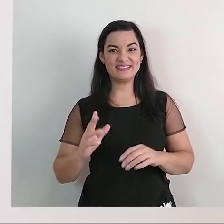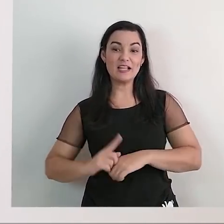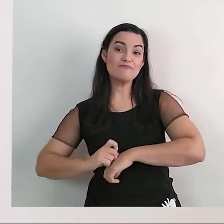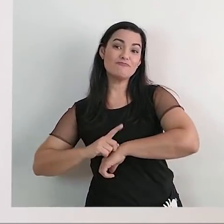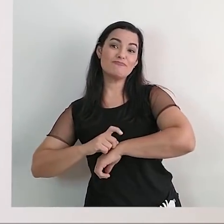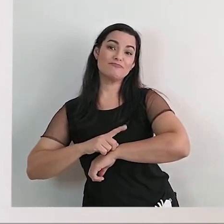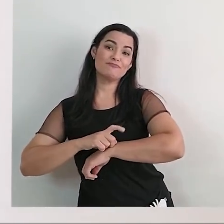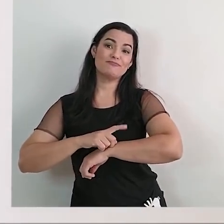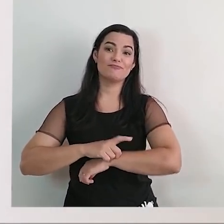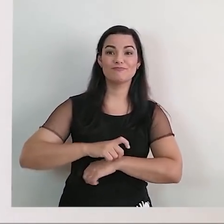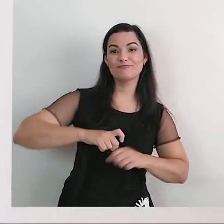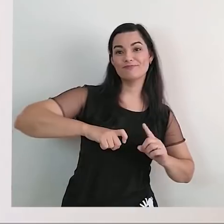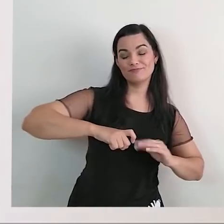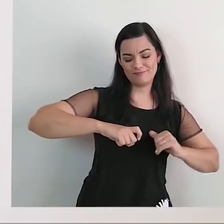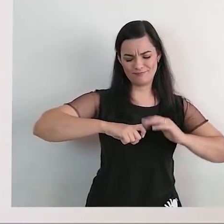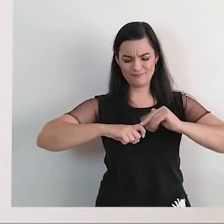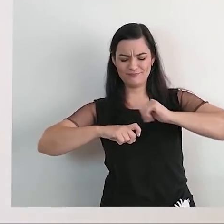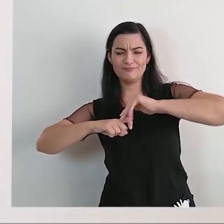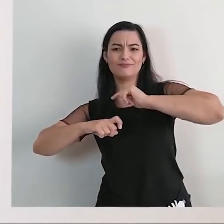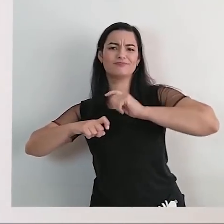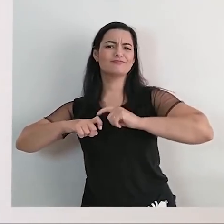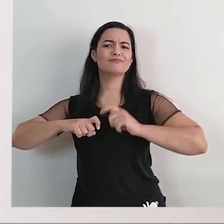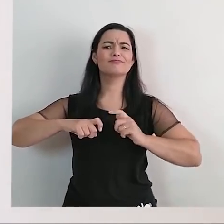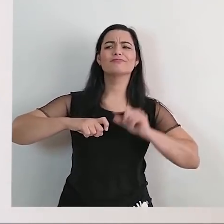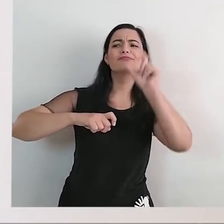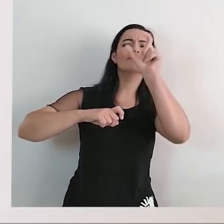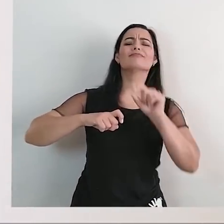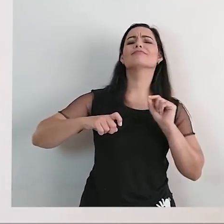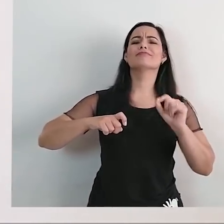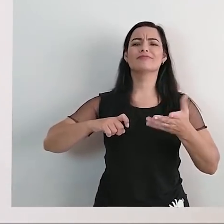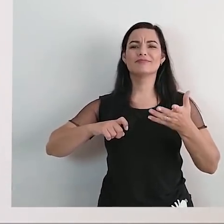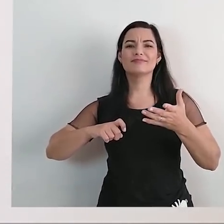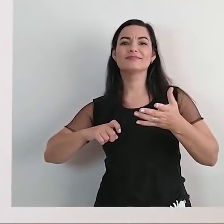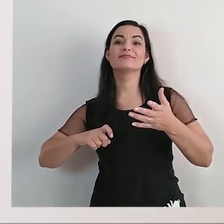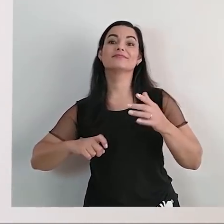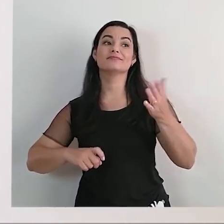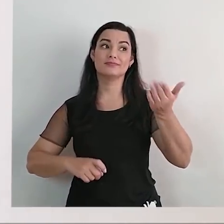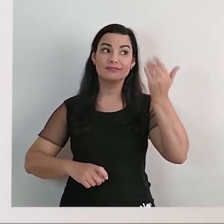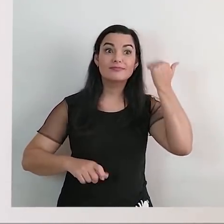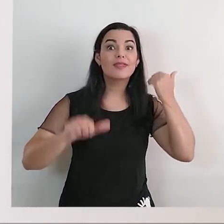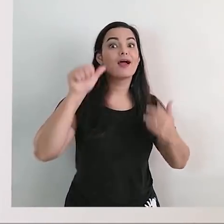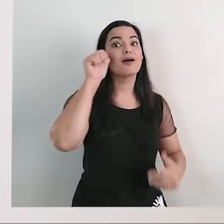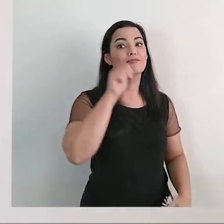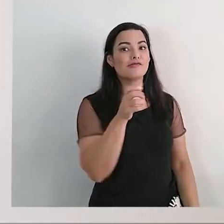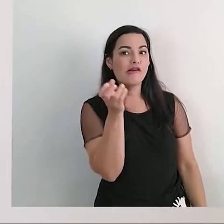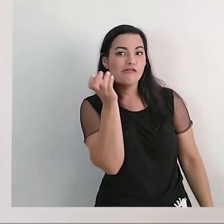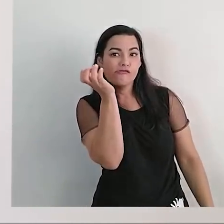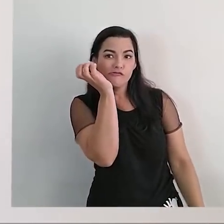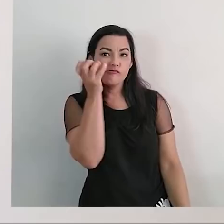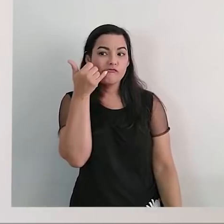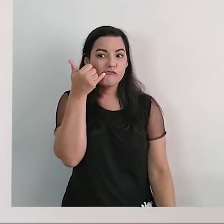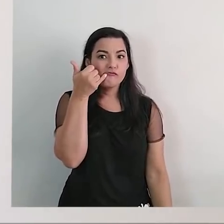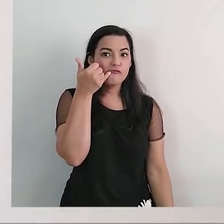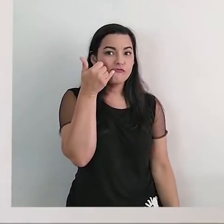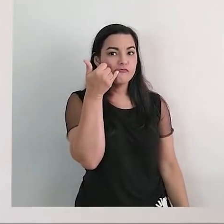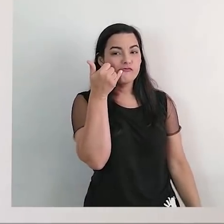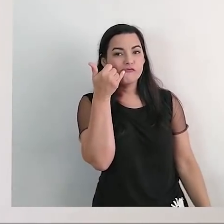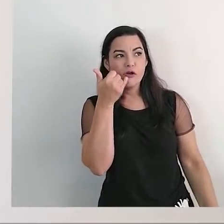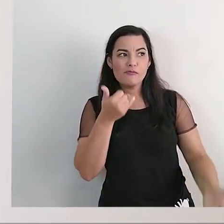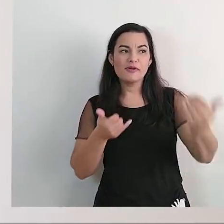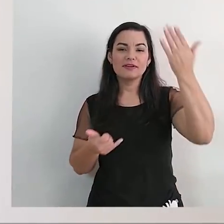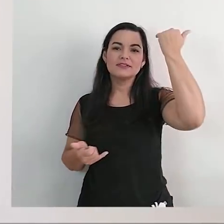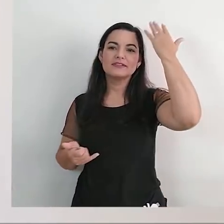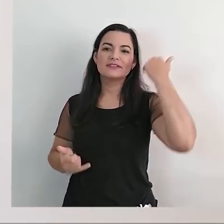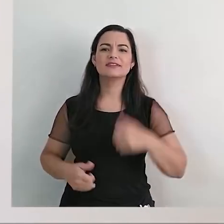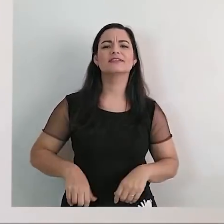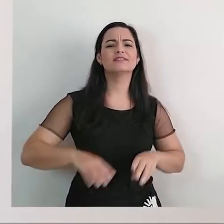é 3. Lagarta pintada, quem foi que te pintou? Foi a velha cachimbeira que aqui